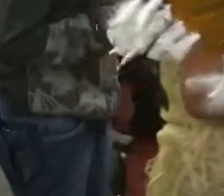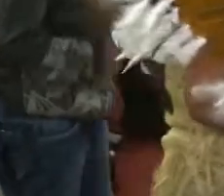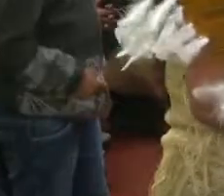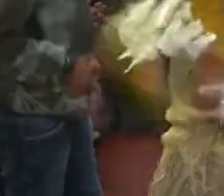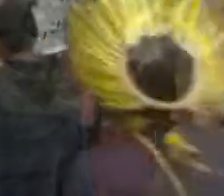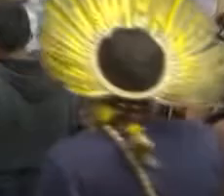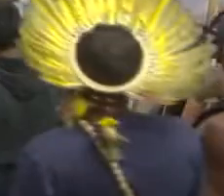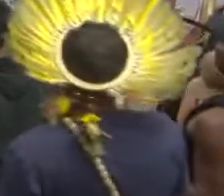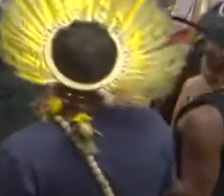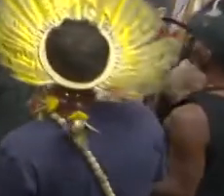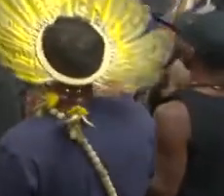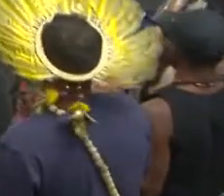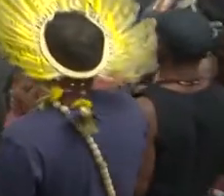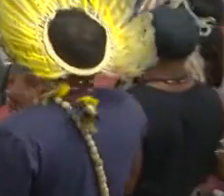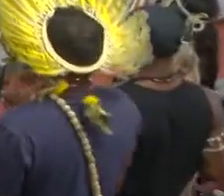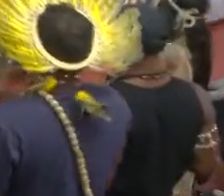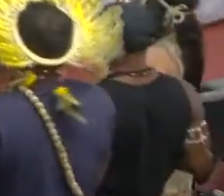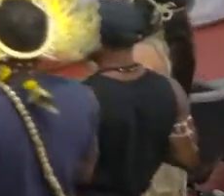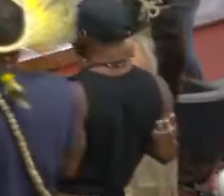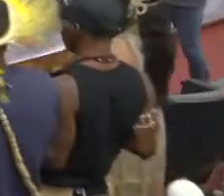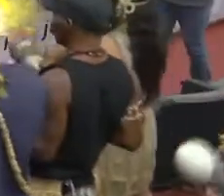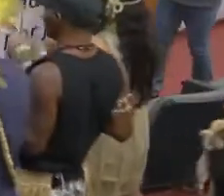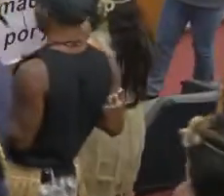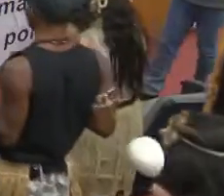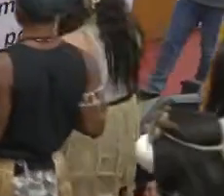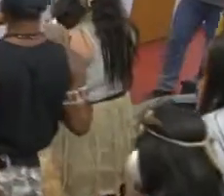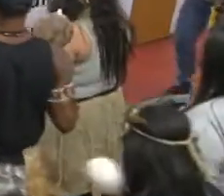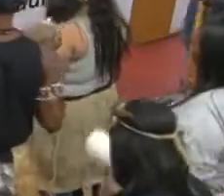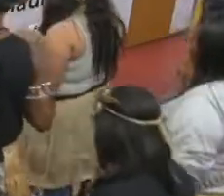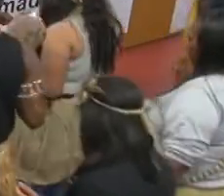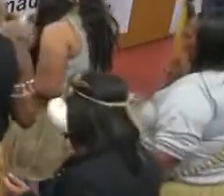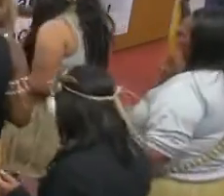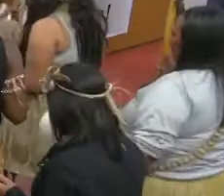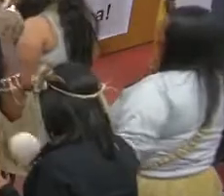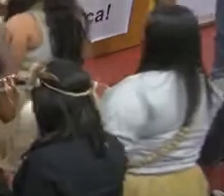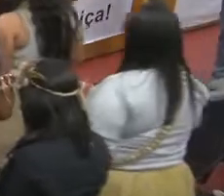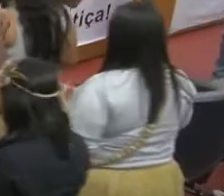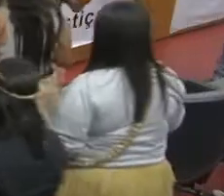E aí E aí